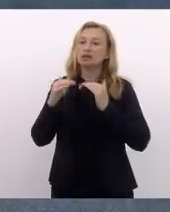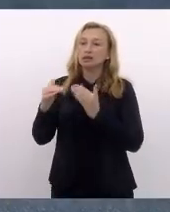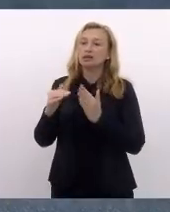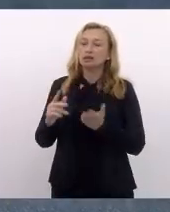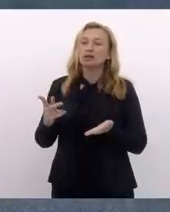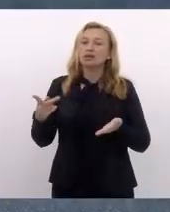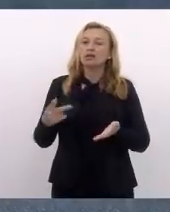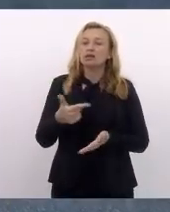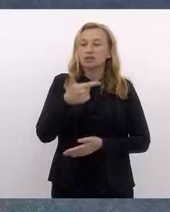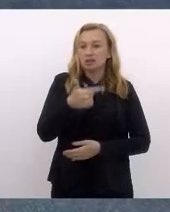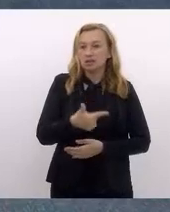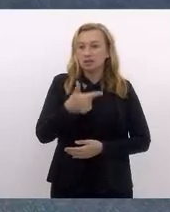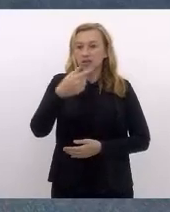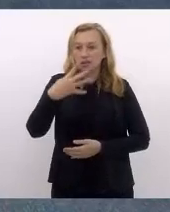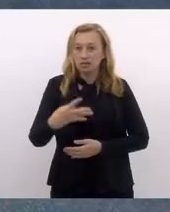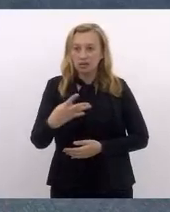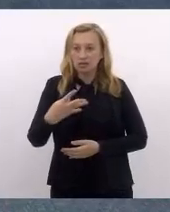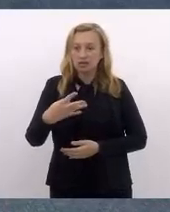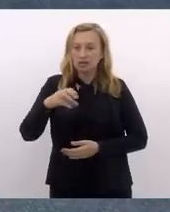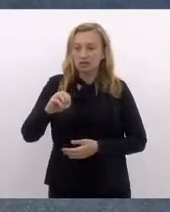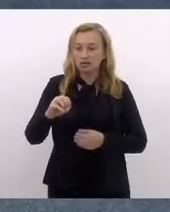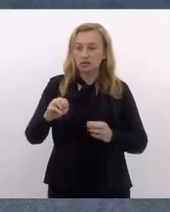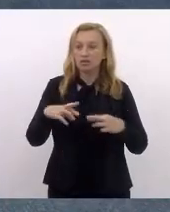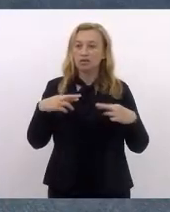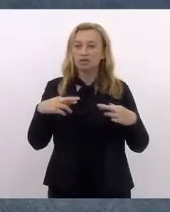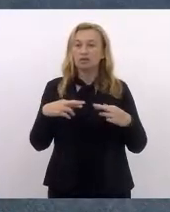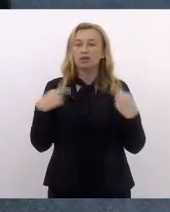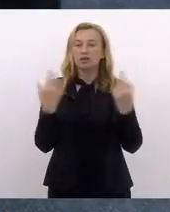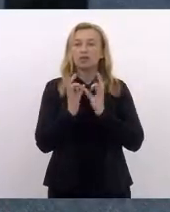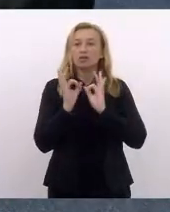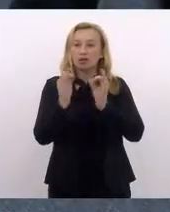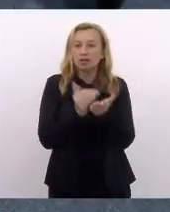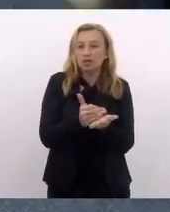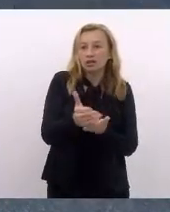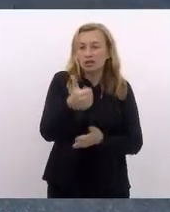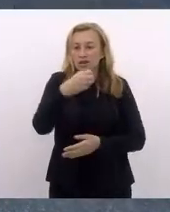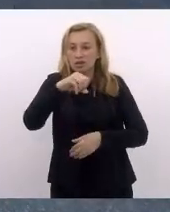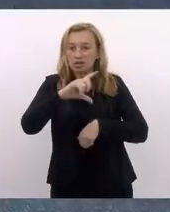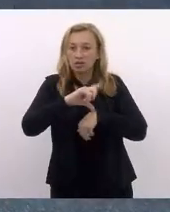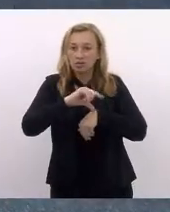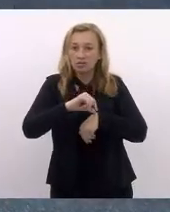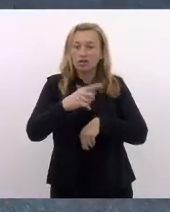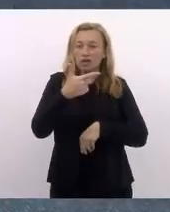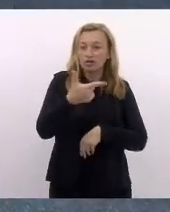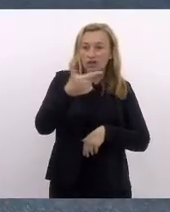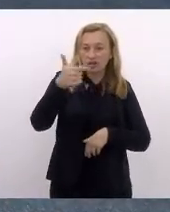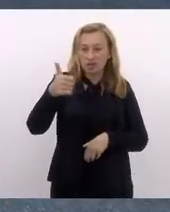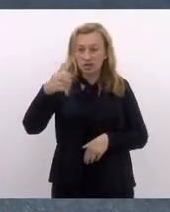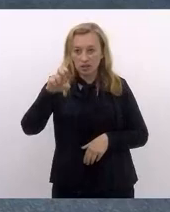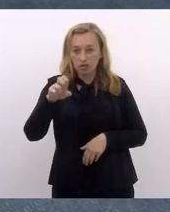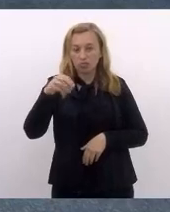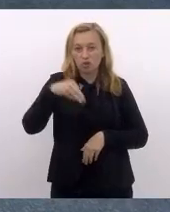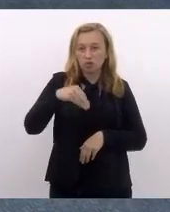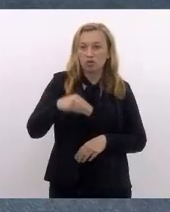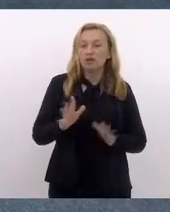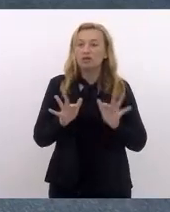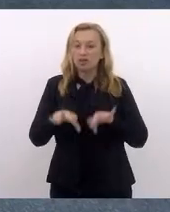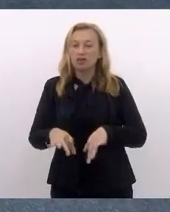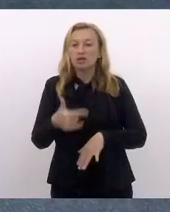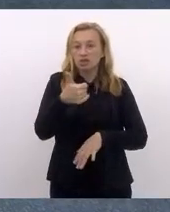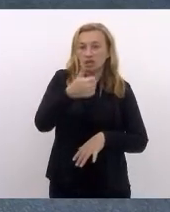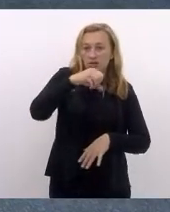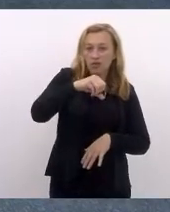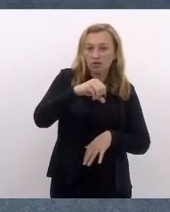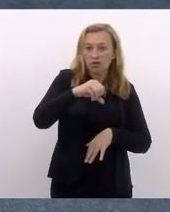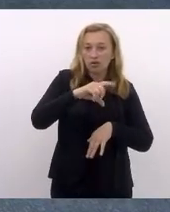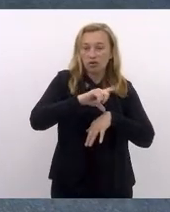ocorrido na 240ª sessão extraordinária que iniciada 19:25 encerrou